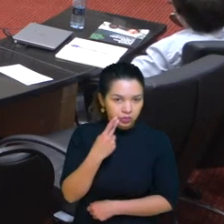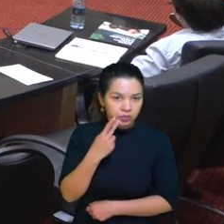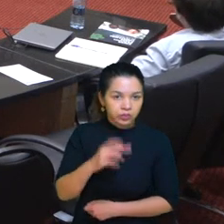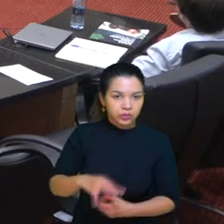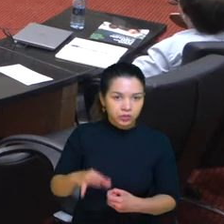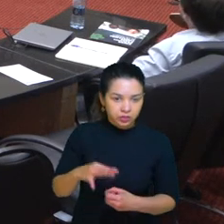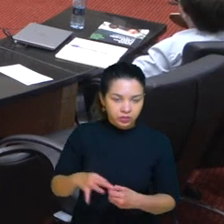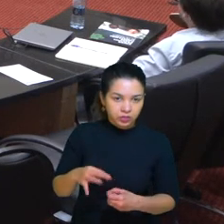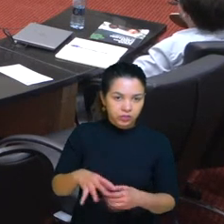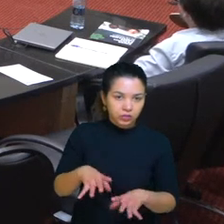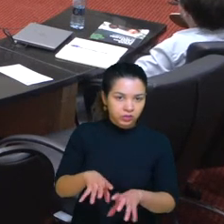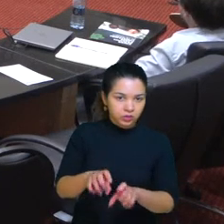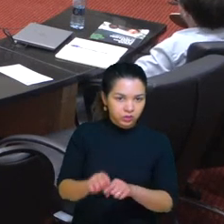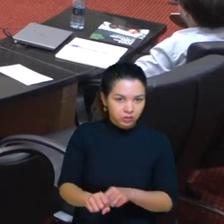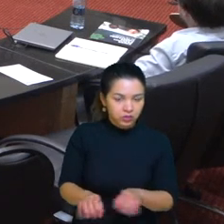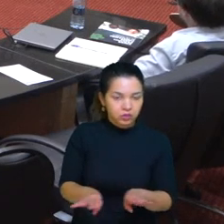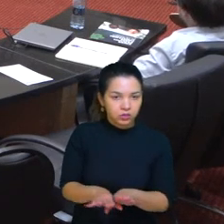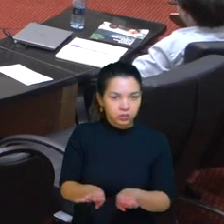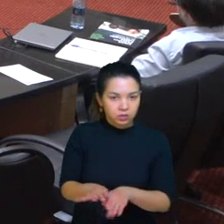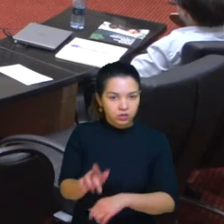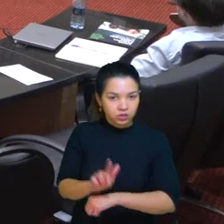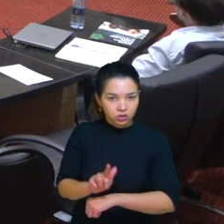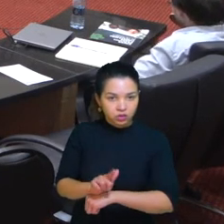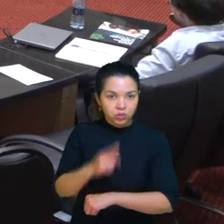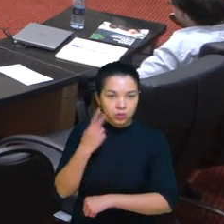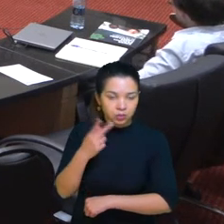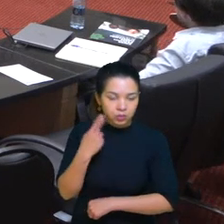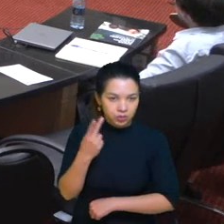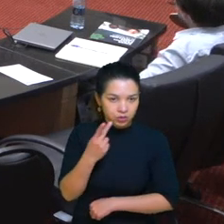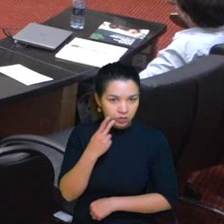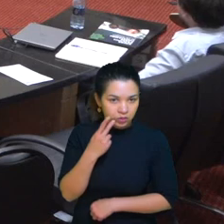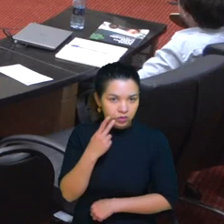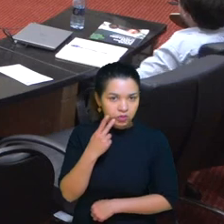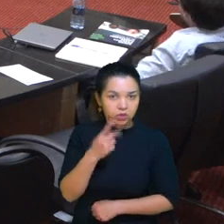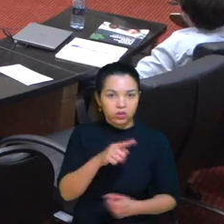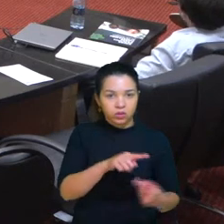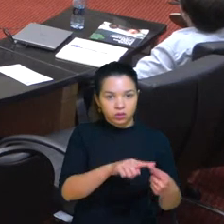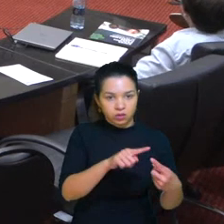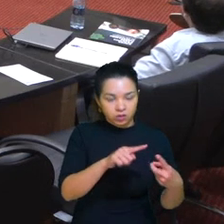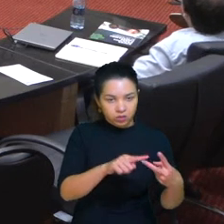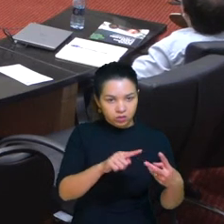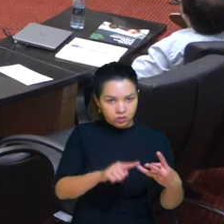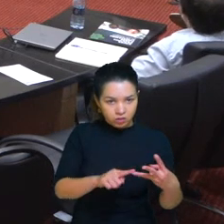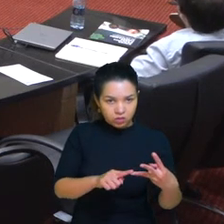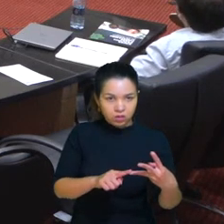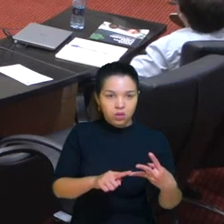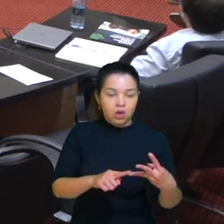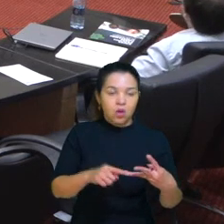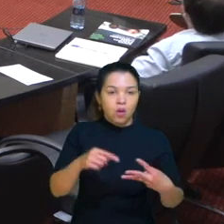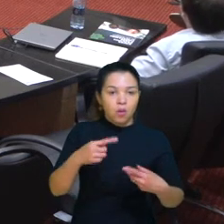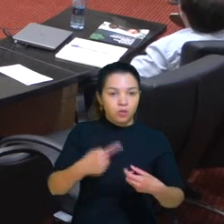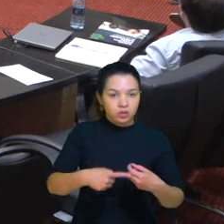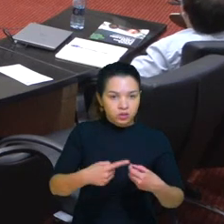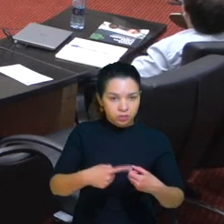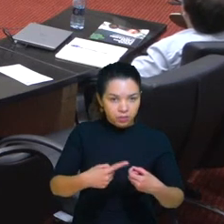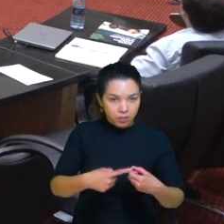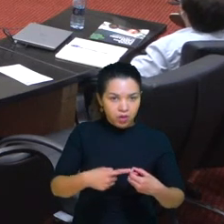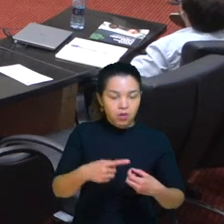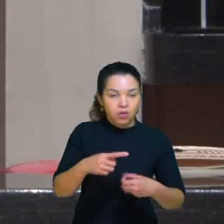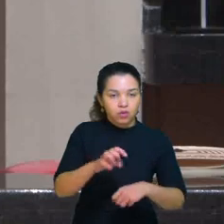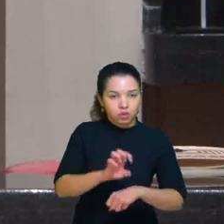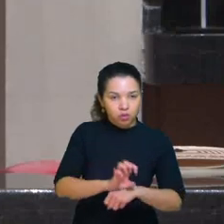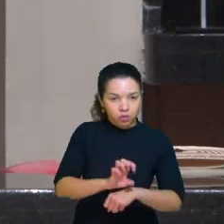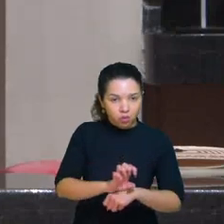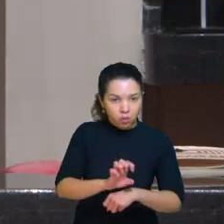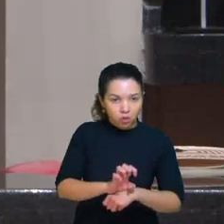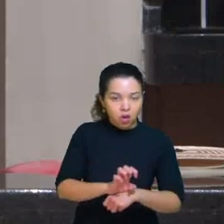formadoras e com a gestão da política nas três esferas Municipal Estadual e Federal né Mas tem uma